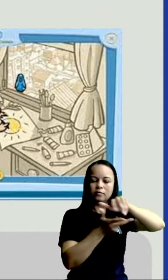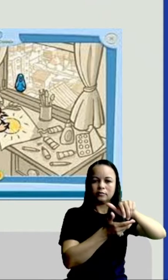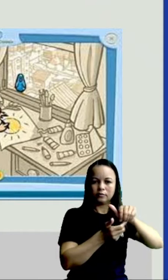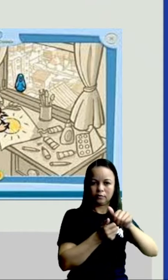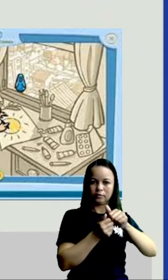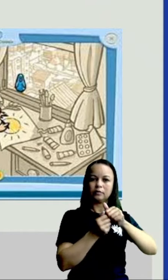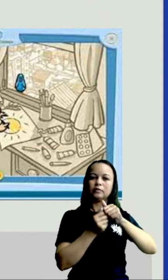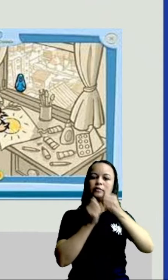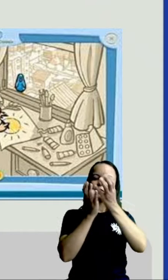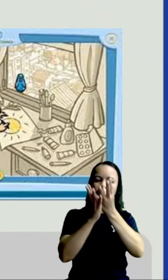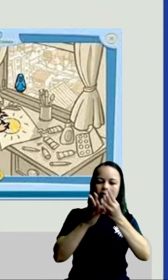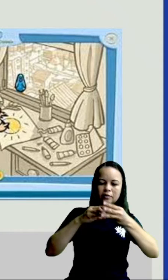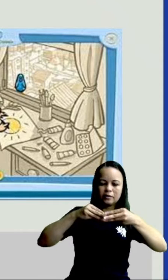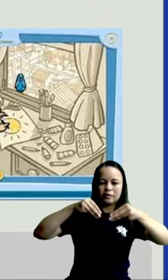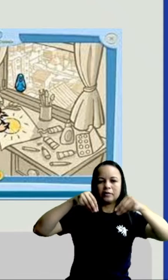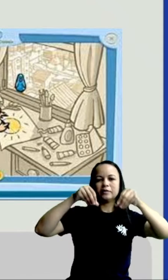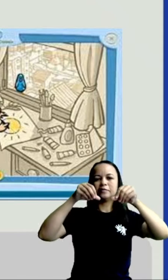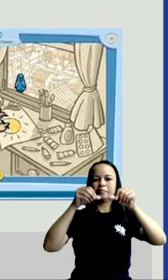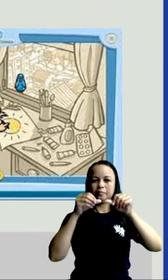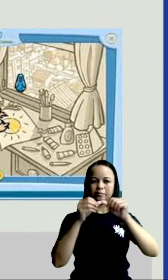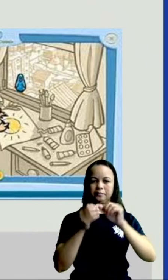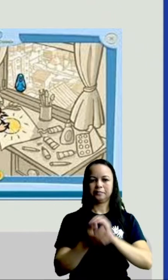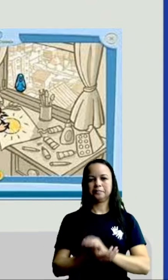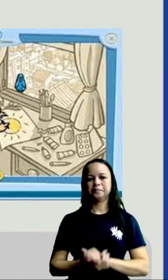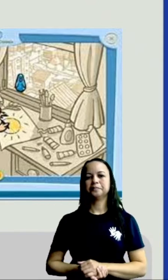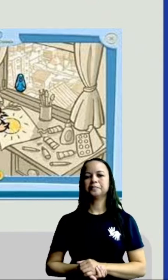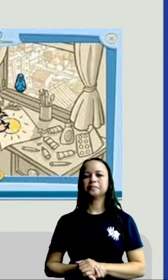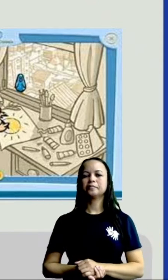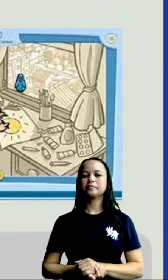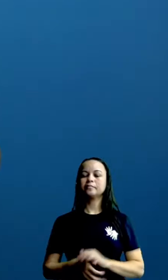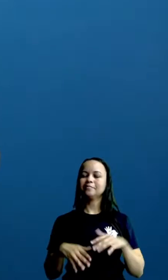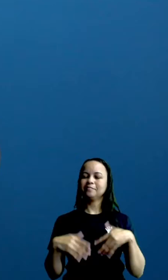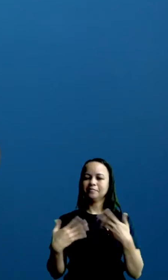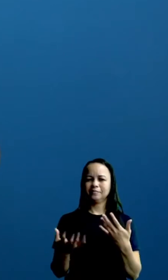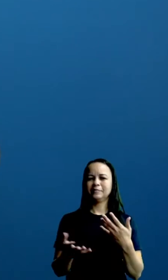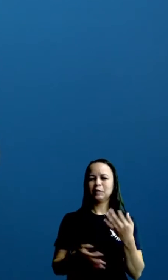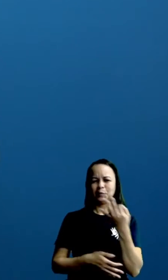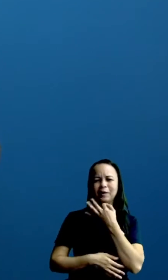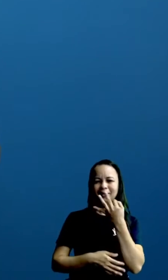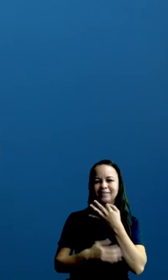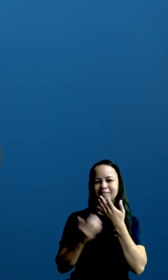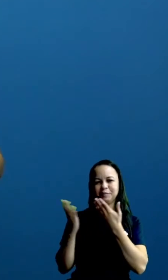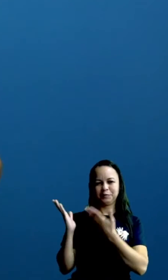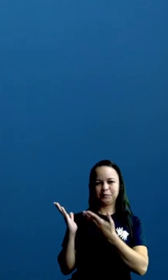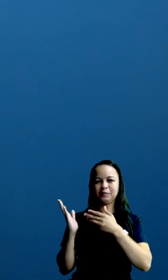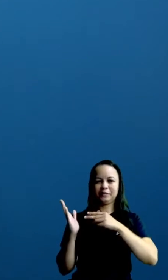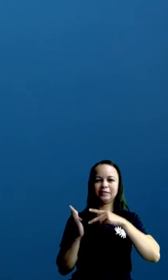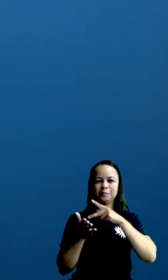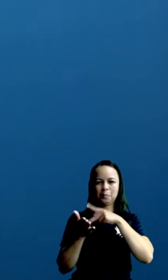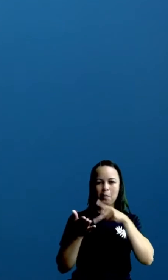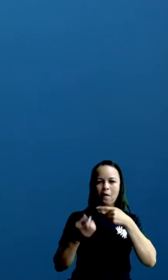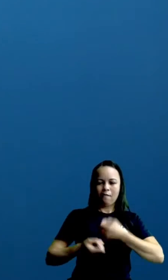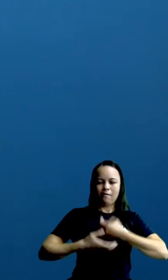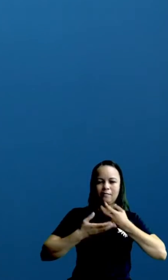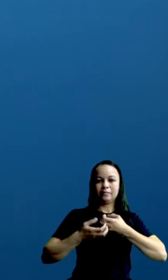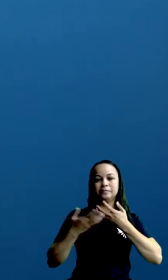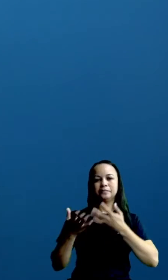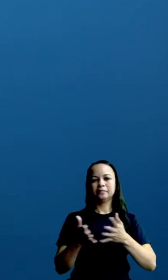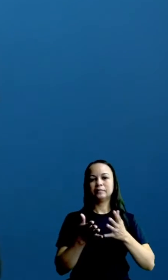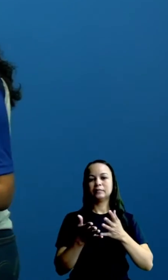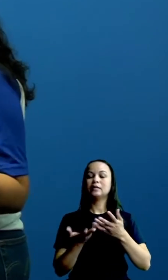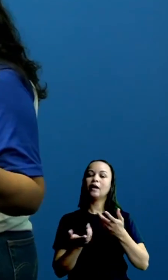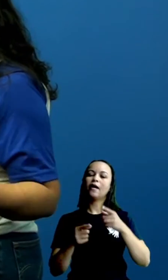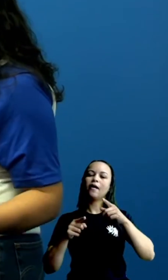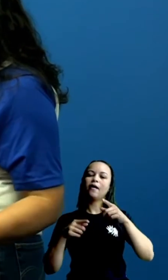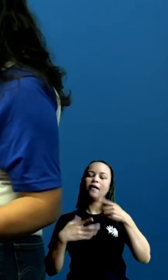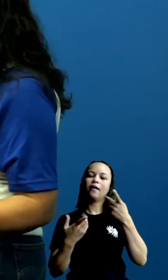faço Mundo deixe colorir lá e aí que coisa mais linda né esse poema ele na verdade